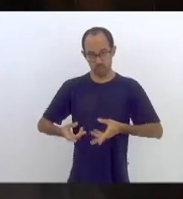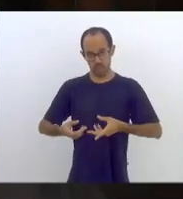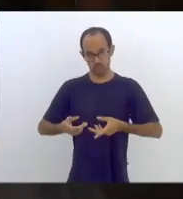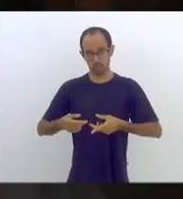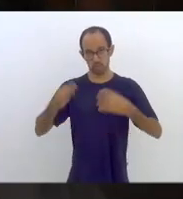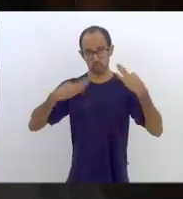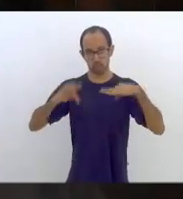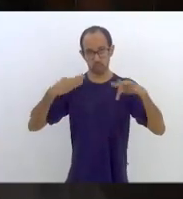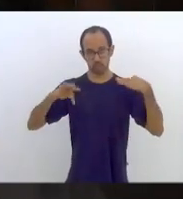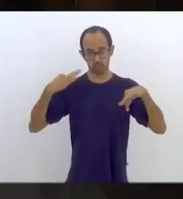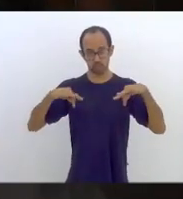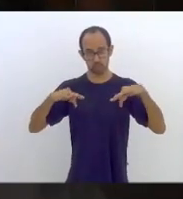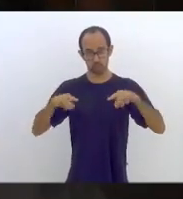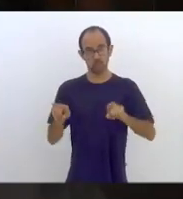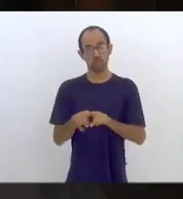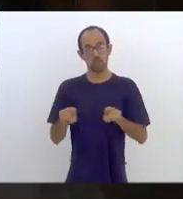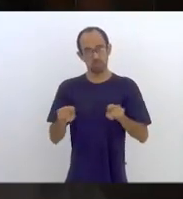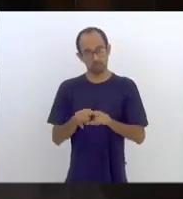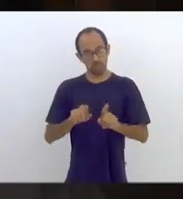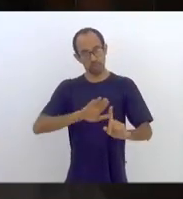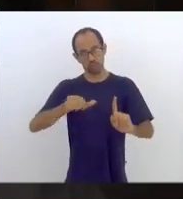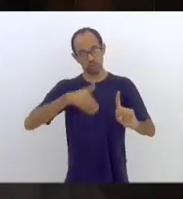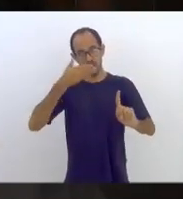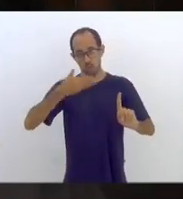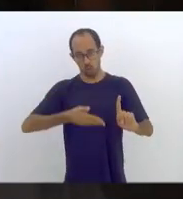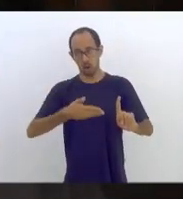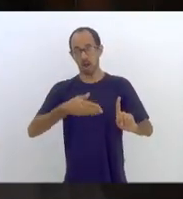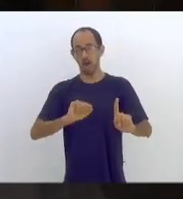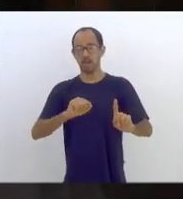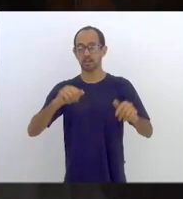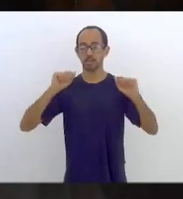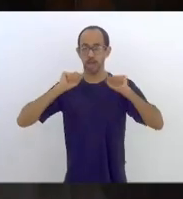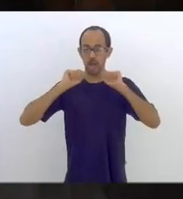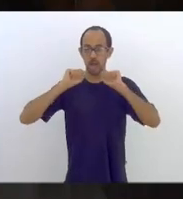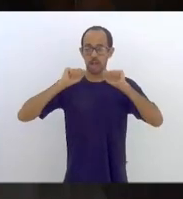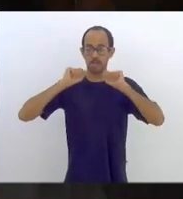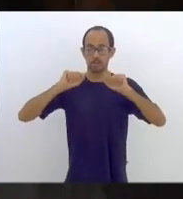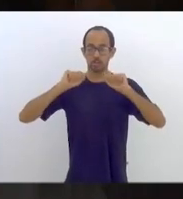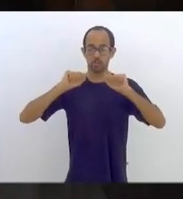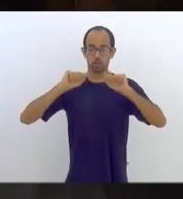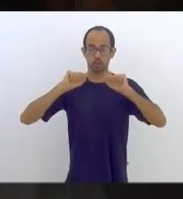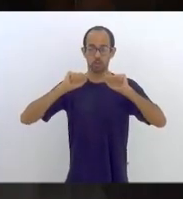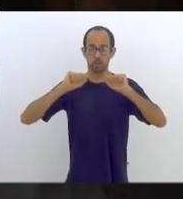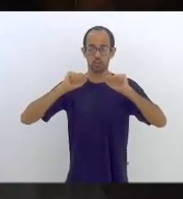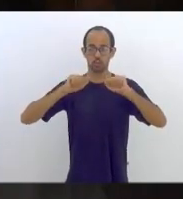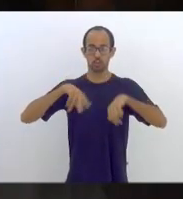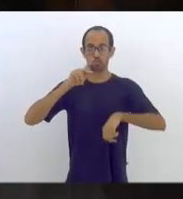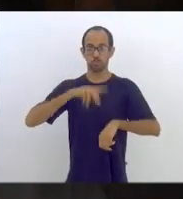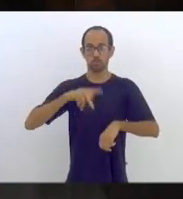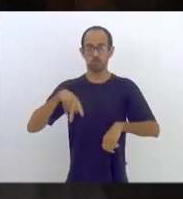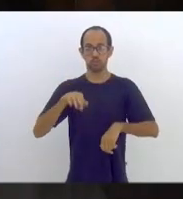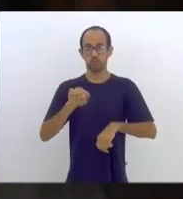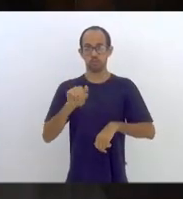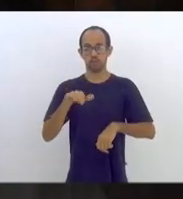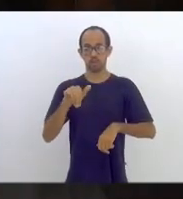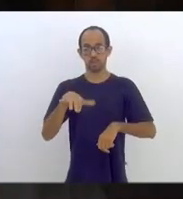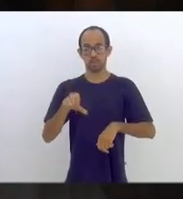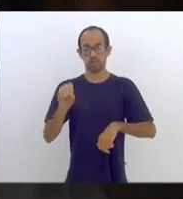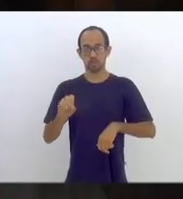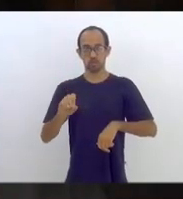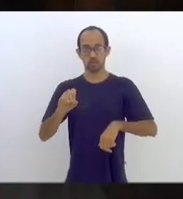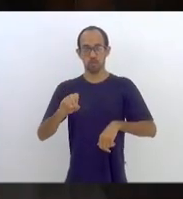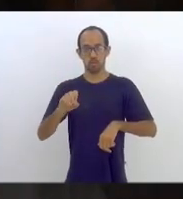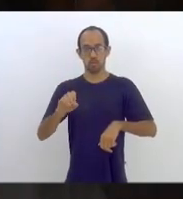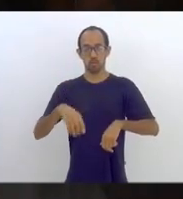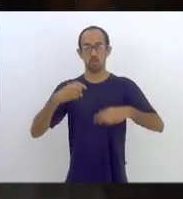o Dionísio Lins que teve a honra de ser assessor do Professor Francisco Dornelles